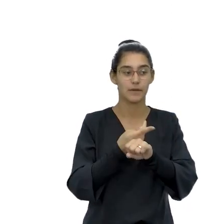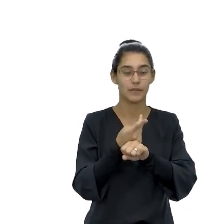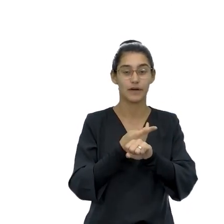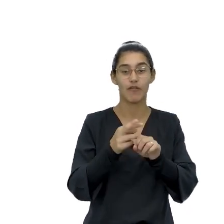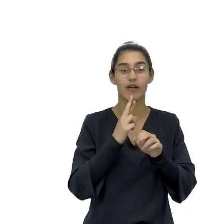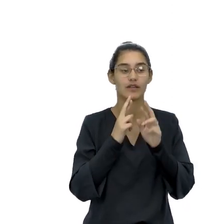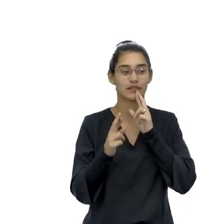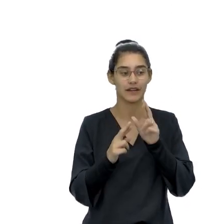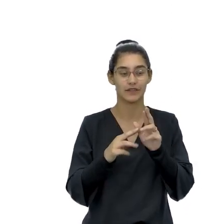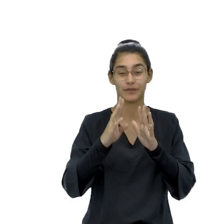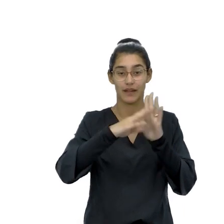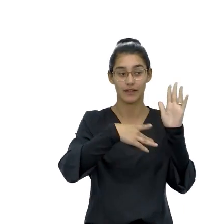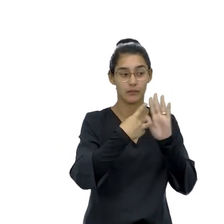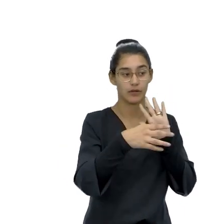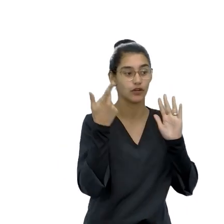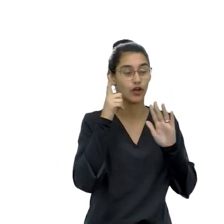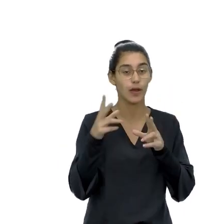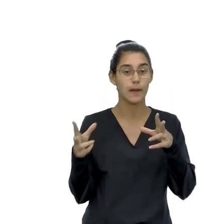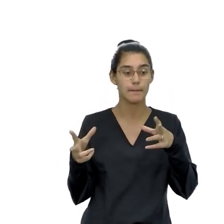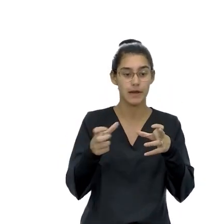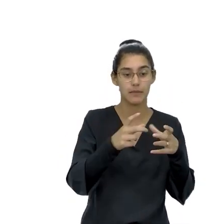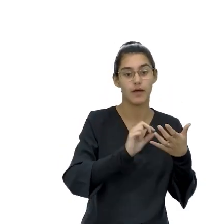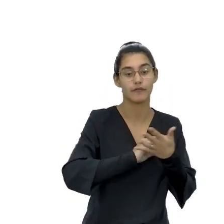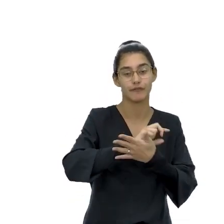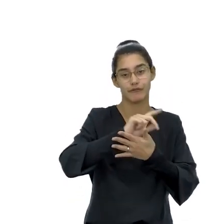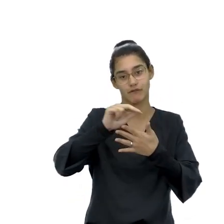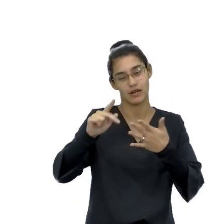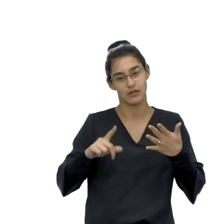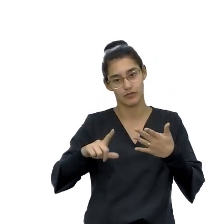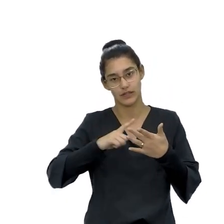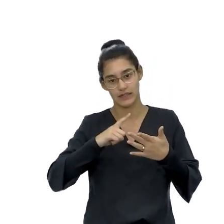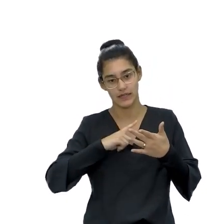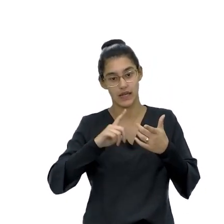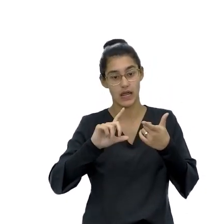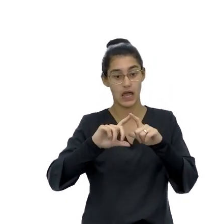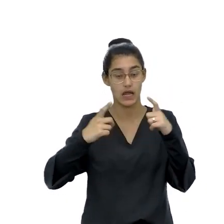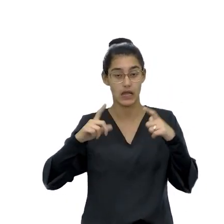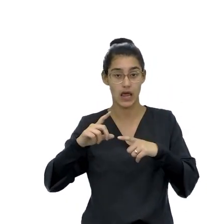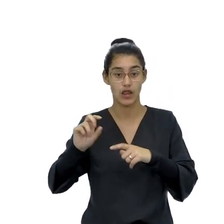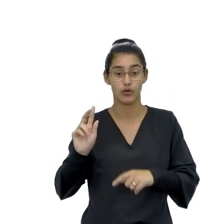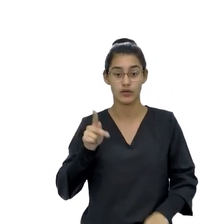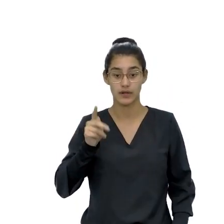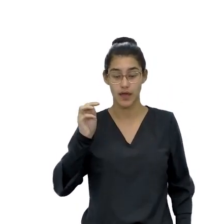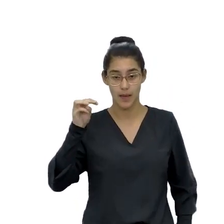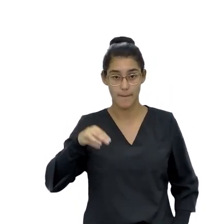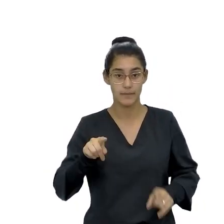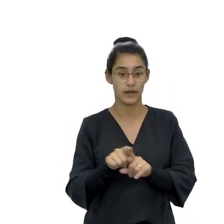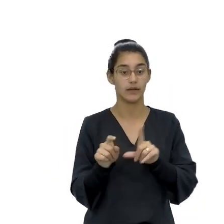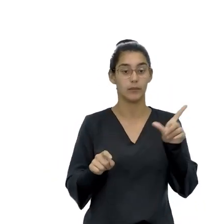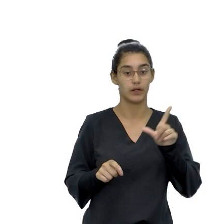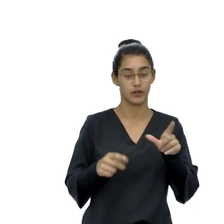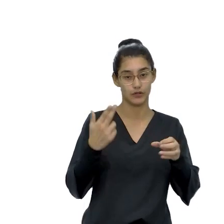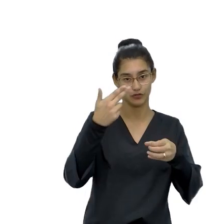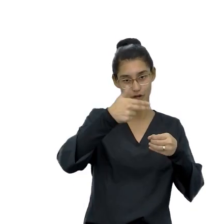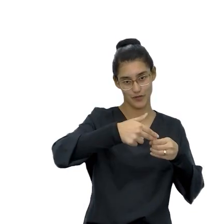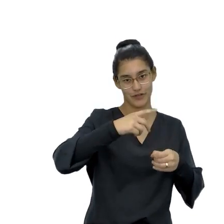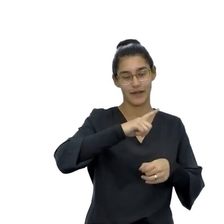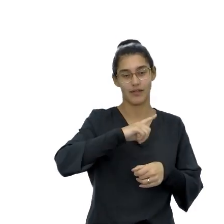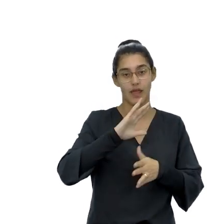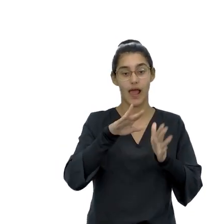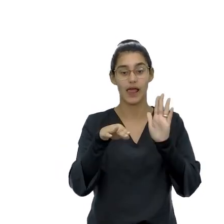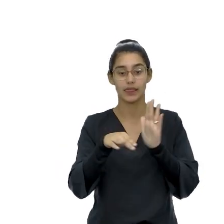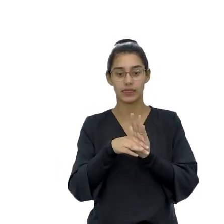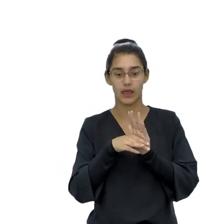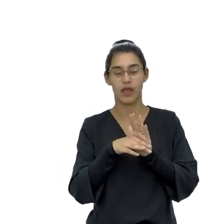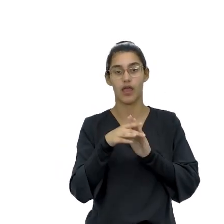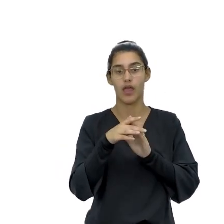resultado. Então, essa tabela, a gente consegue perceber a variação entre a grandeza dos quilômetros e dos litros de gasolina, até